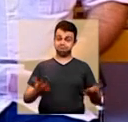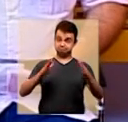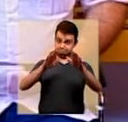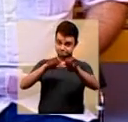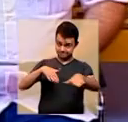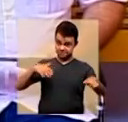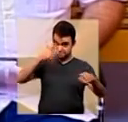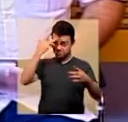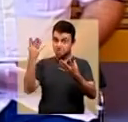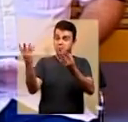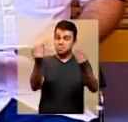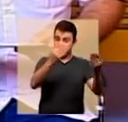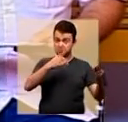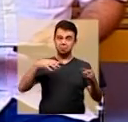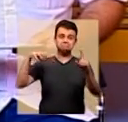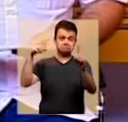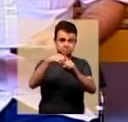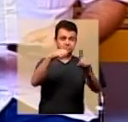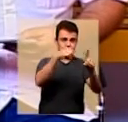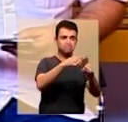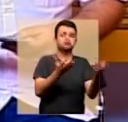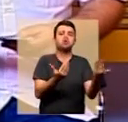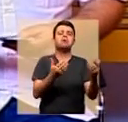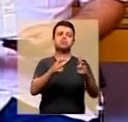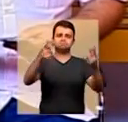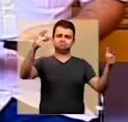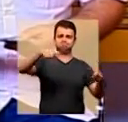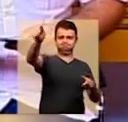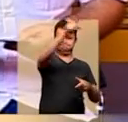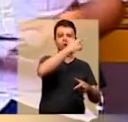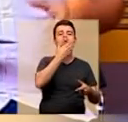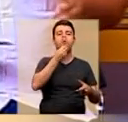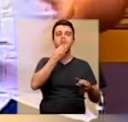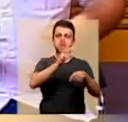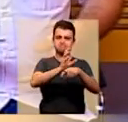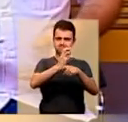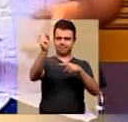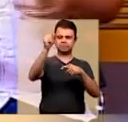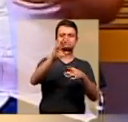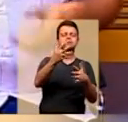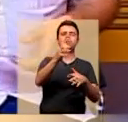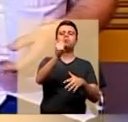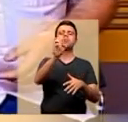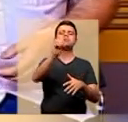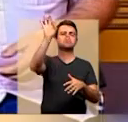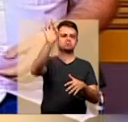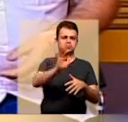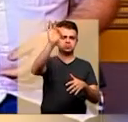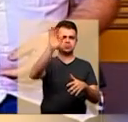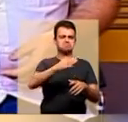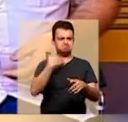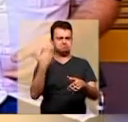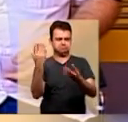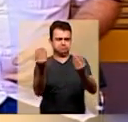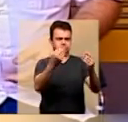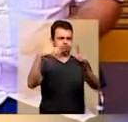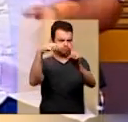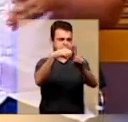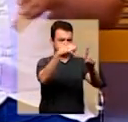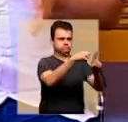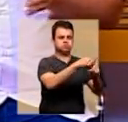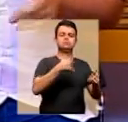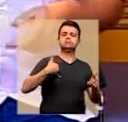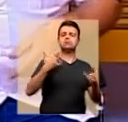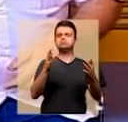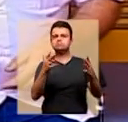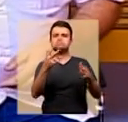E o trânsito está matando e sequelando homens jovens. O público masculino representa 80% dos mortos e